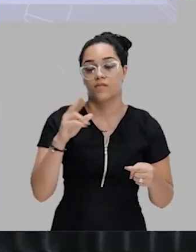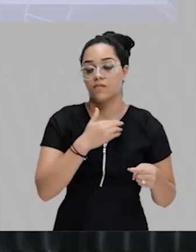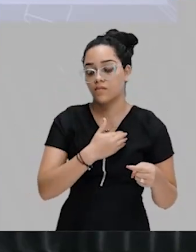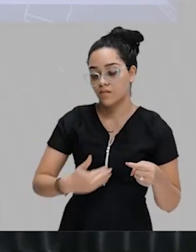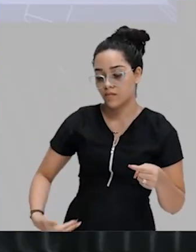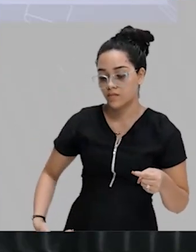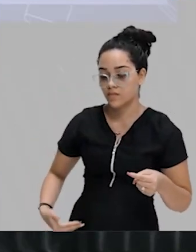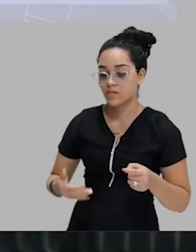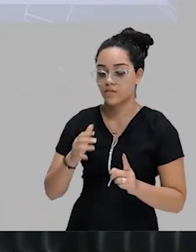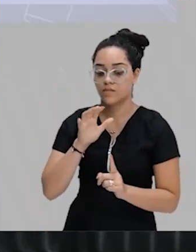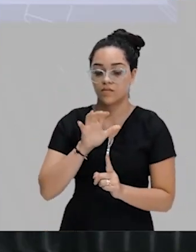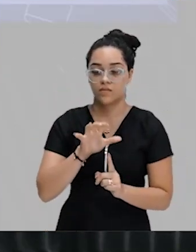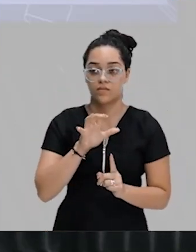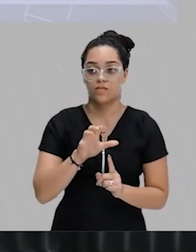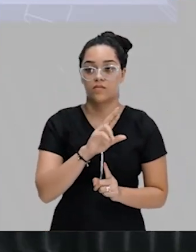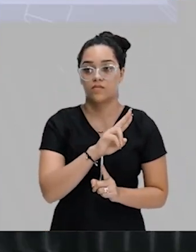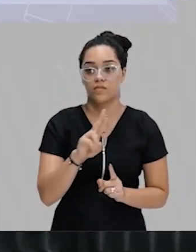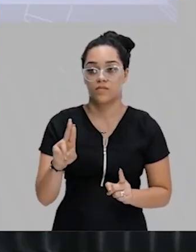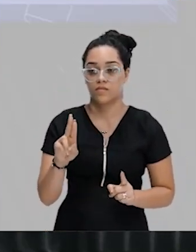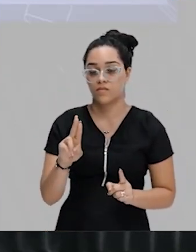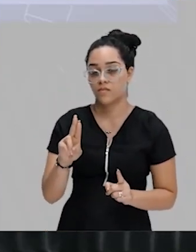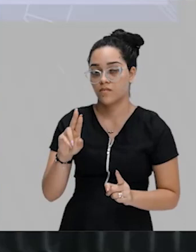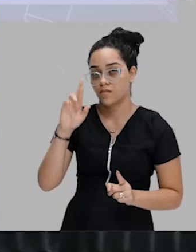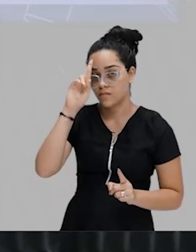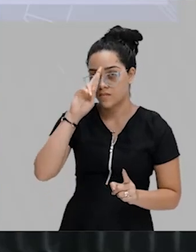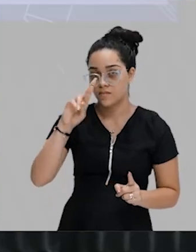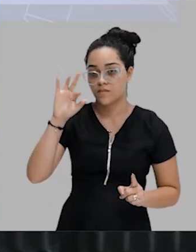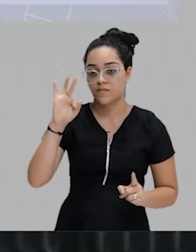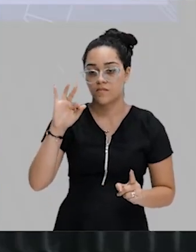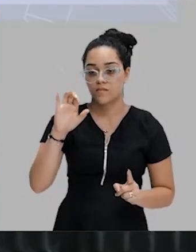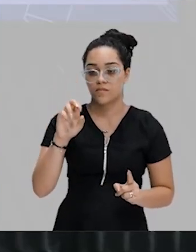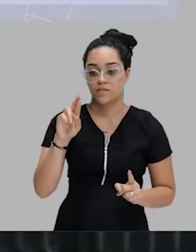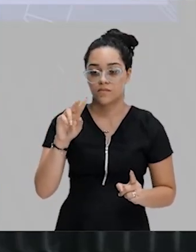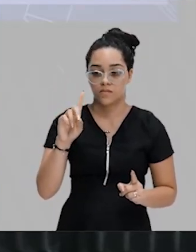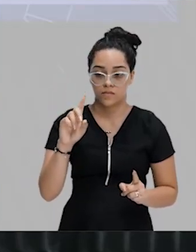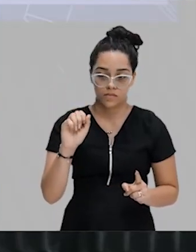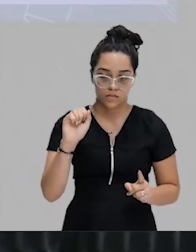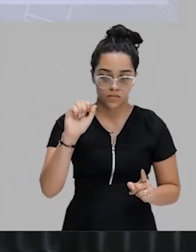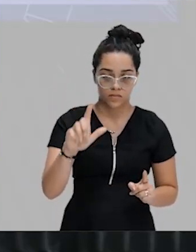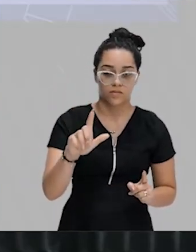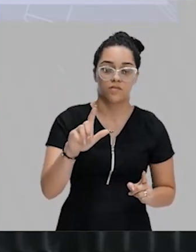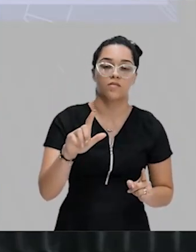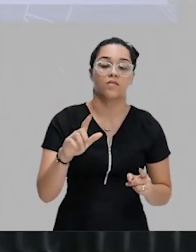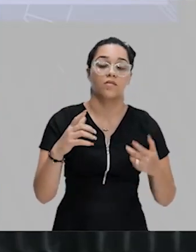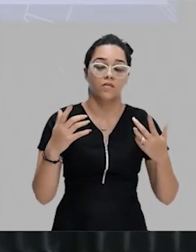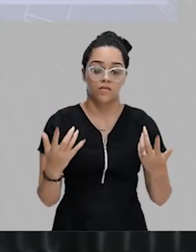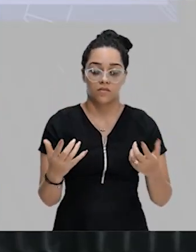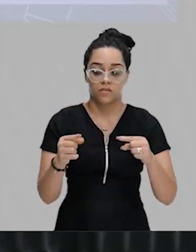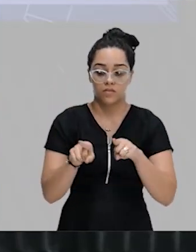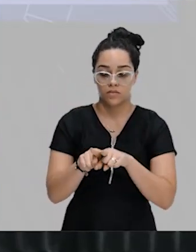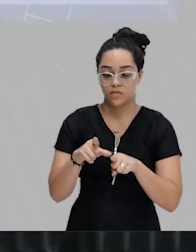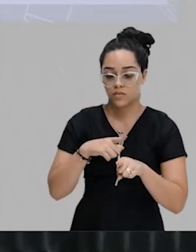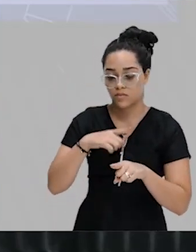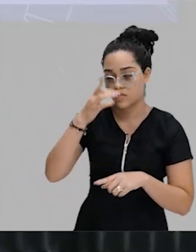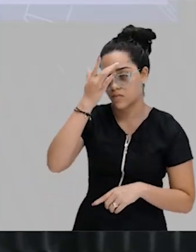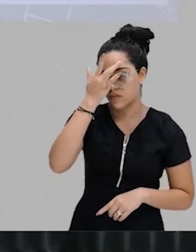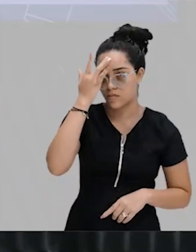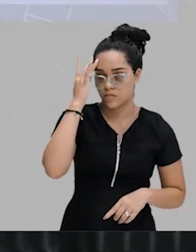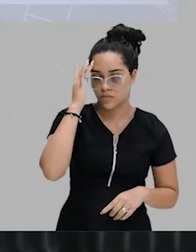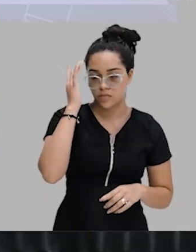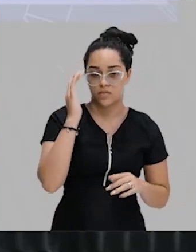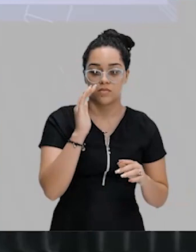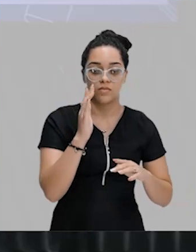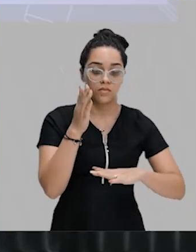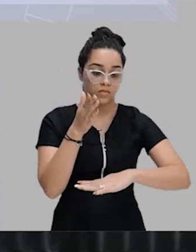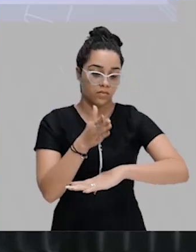estava nas mãos dos chamados senhores feudais, da nobreza feudal, e esses monarcas, durante a